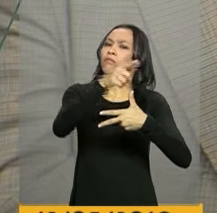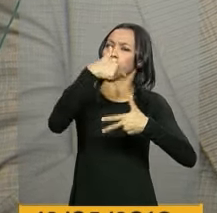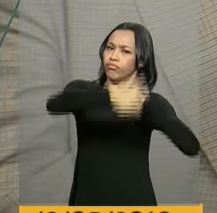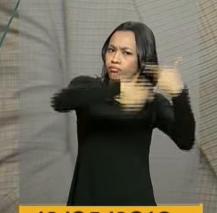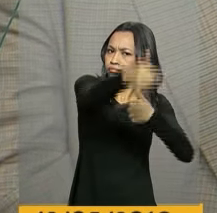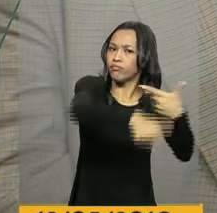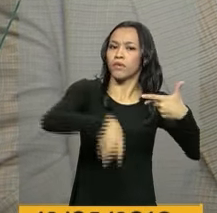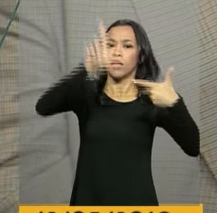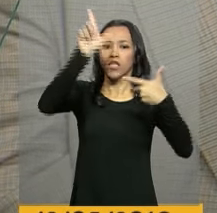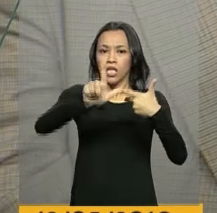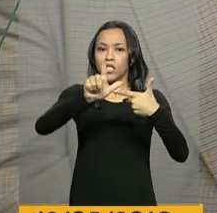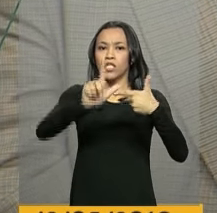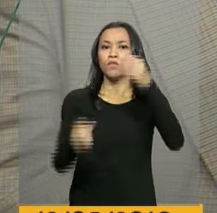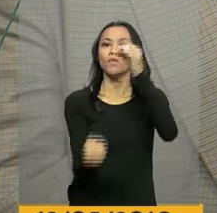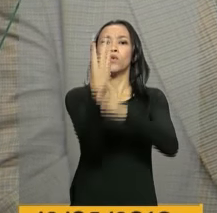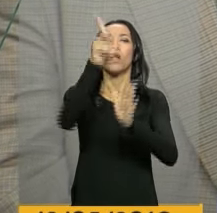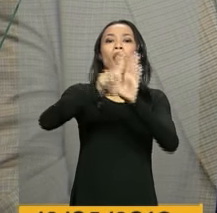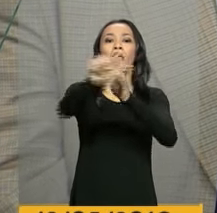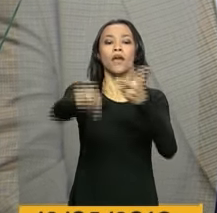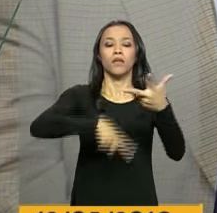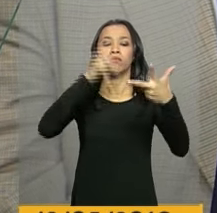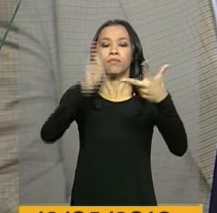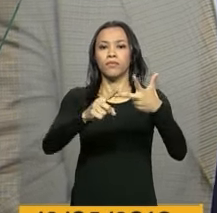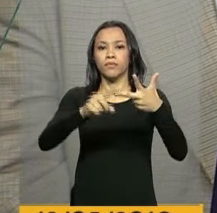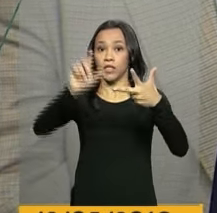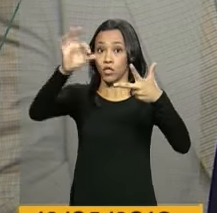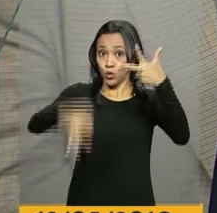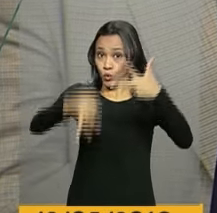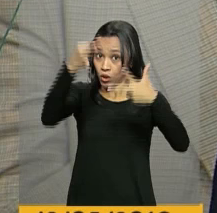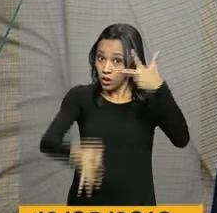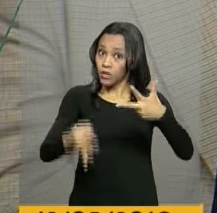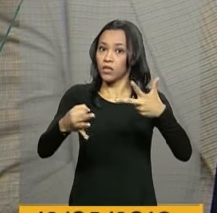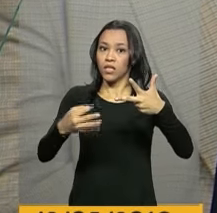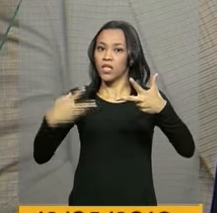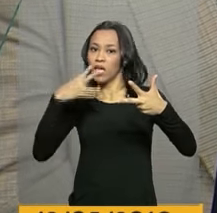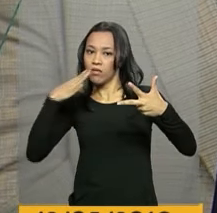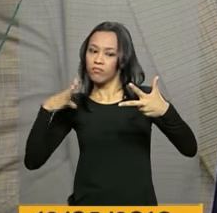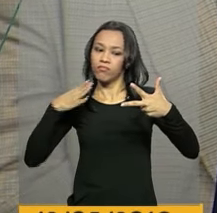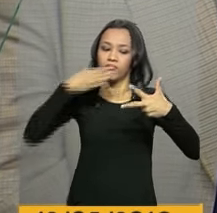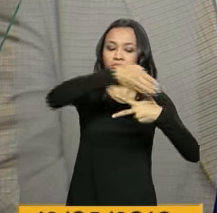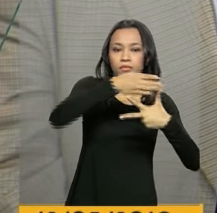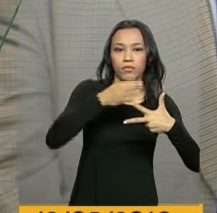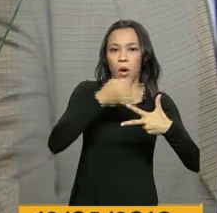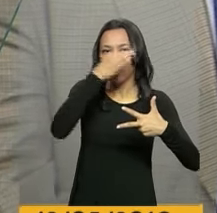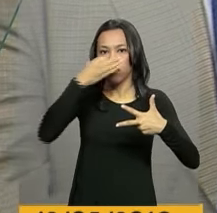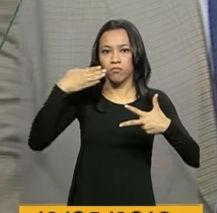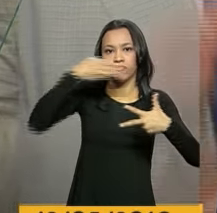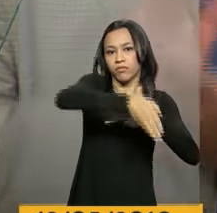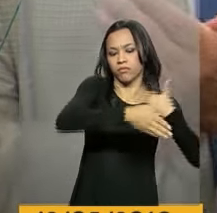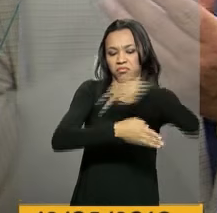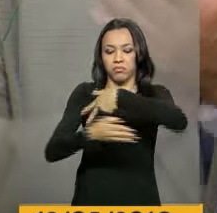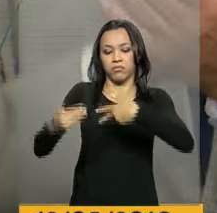o Judiciário julga. Ninguém pode interferir em um ou outro poder por uma razão singela.